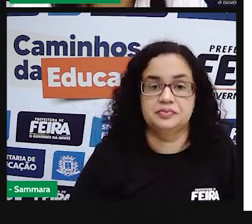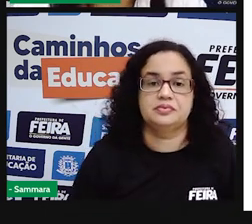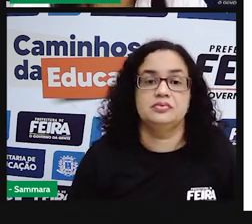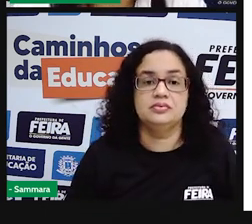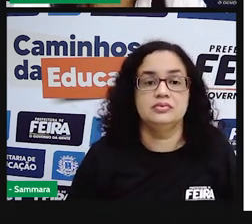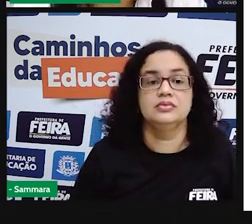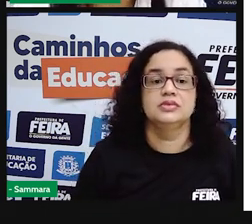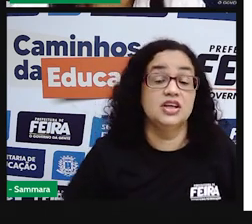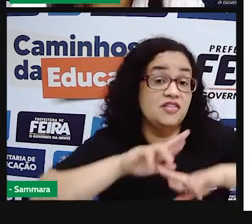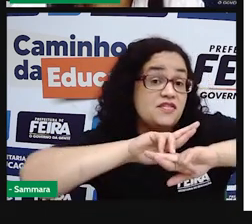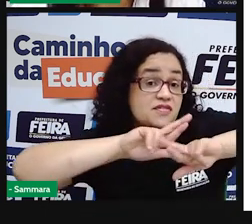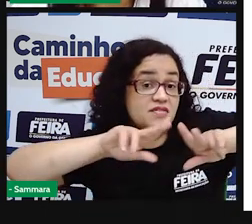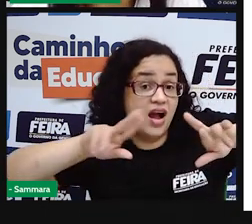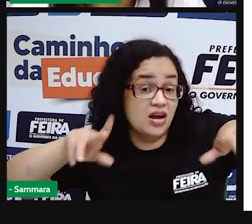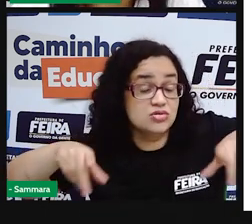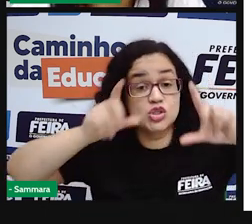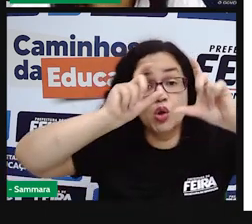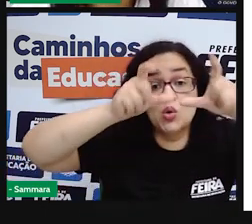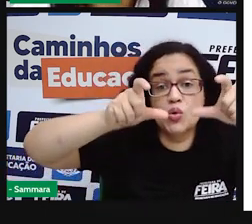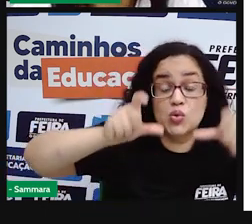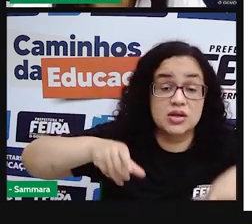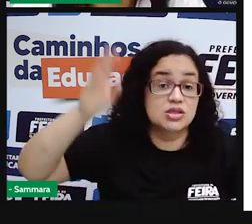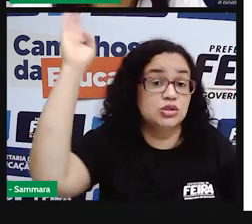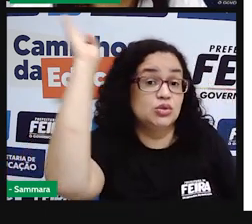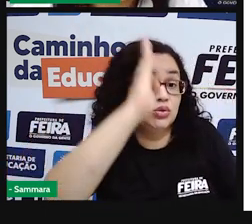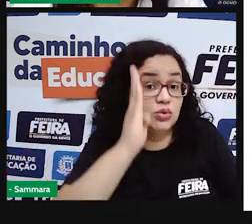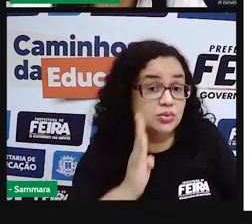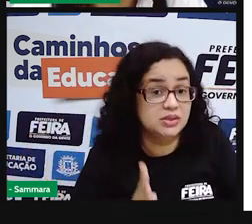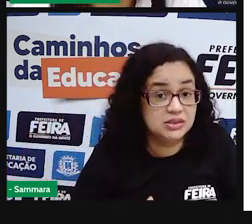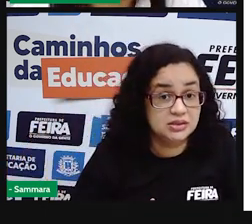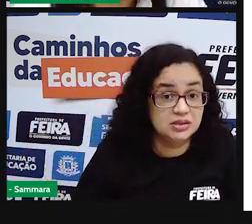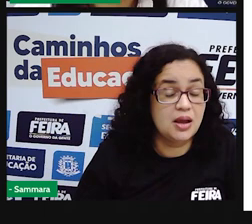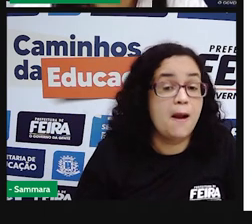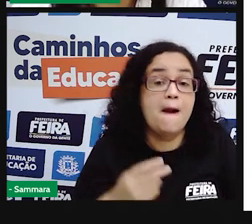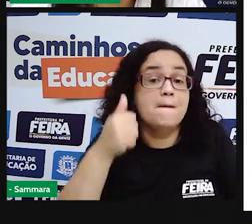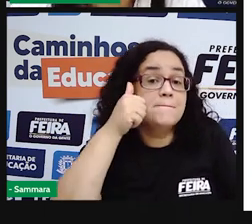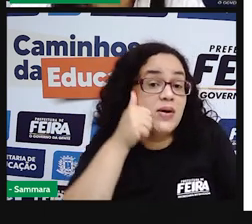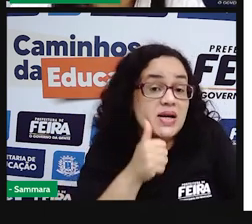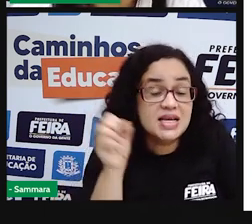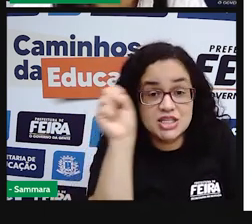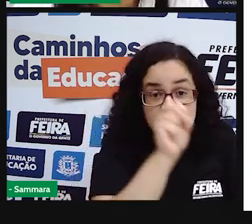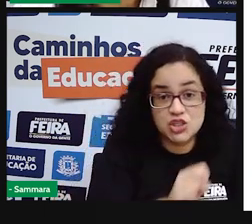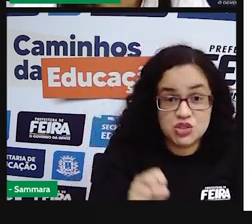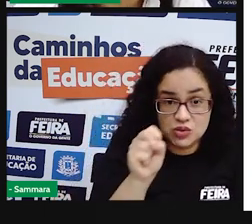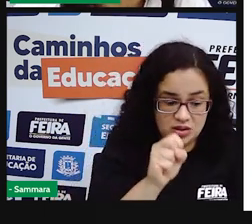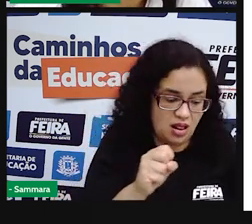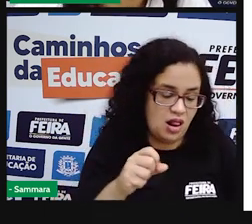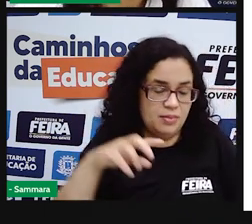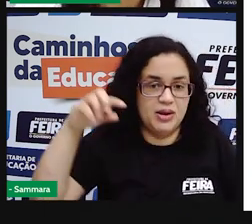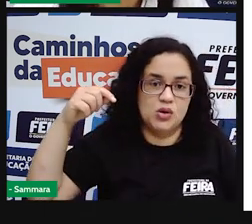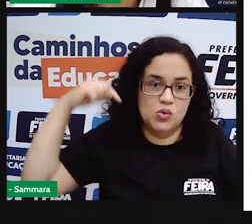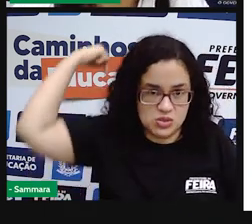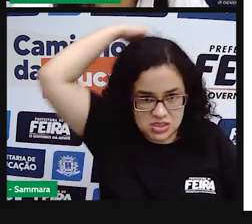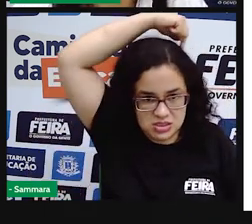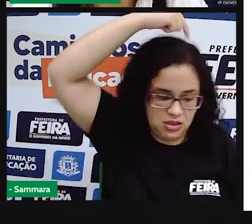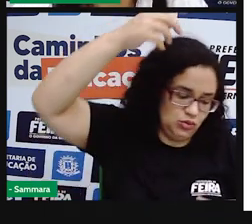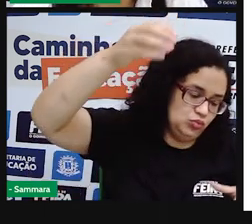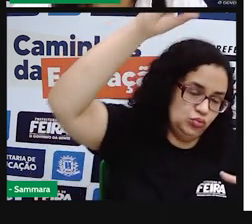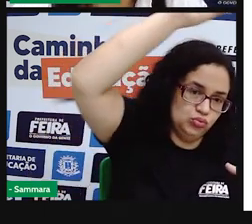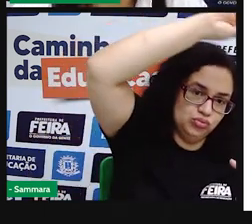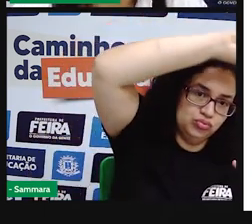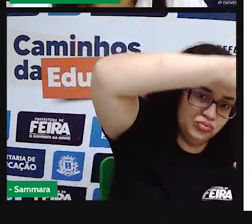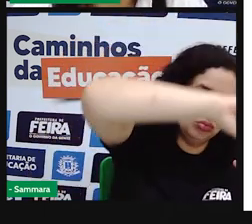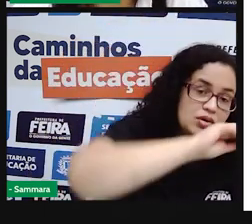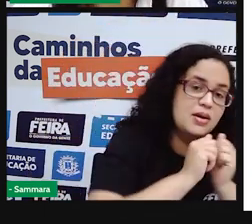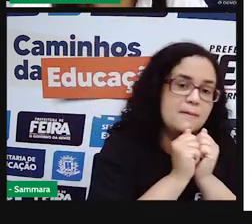várias regiões do Brasil, moças solteiras colocam minha imagem de ponta cabeça perto